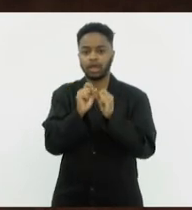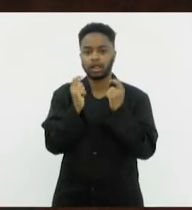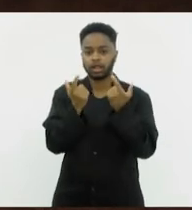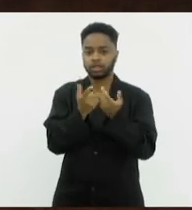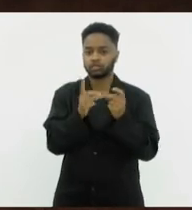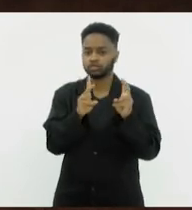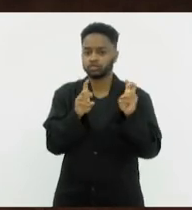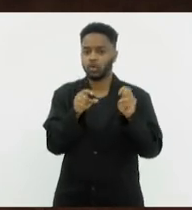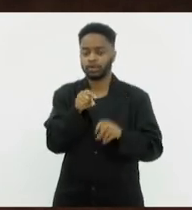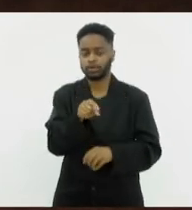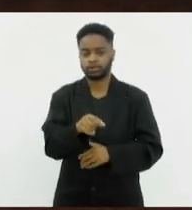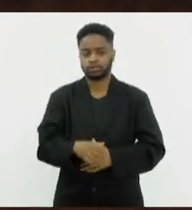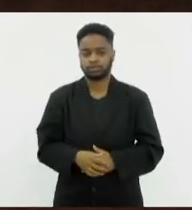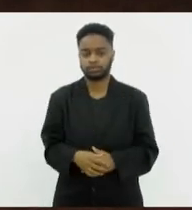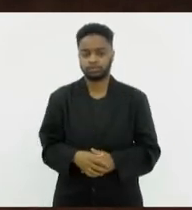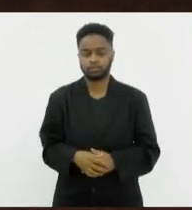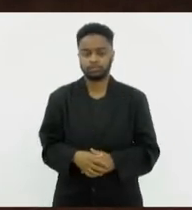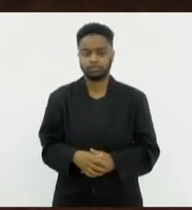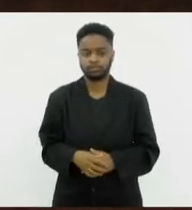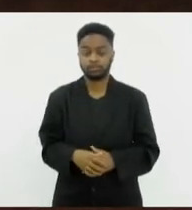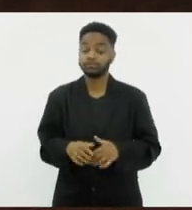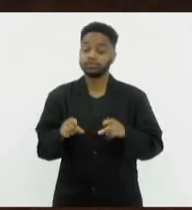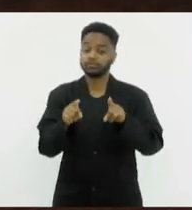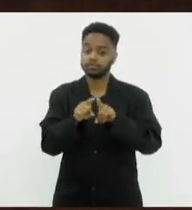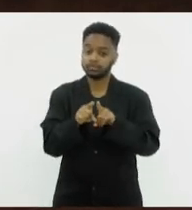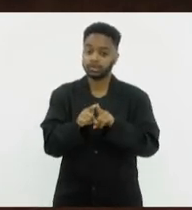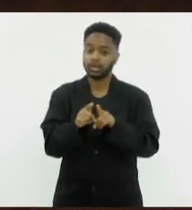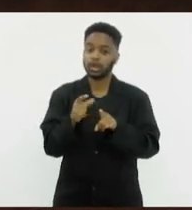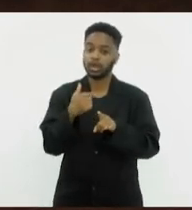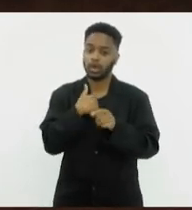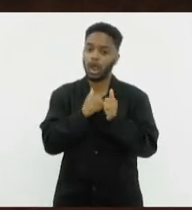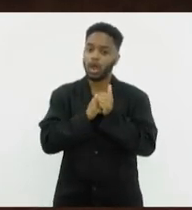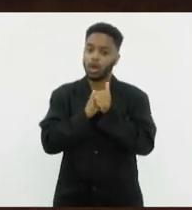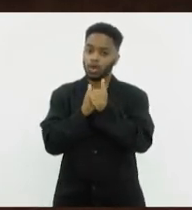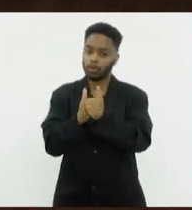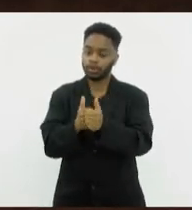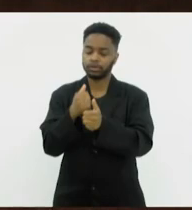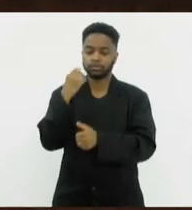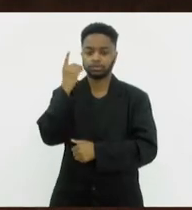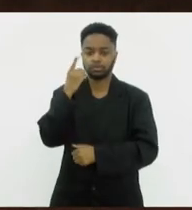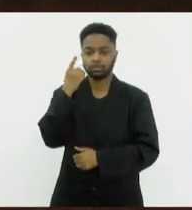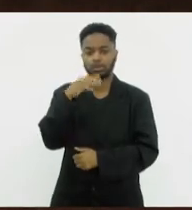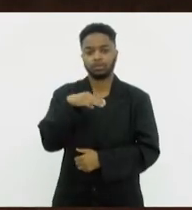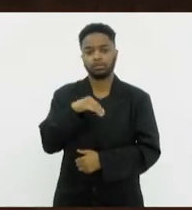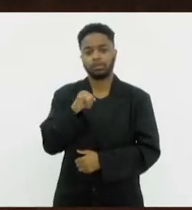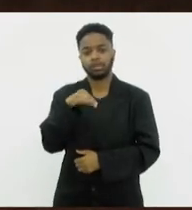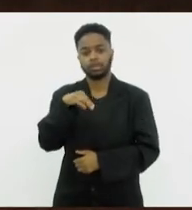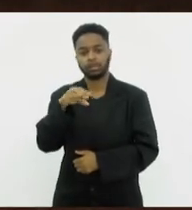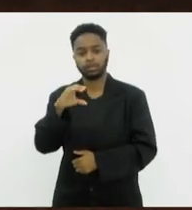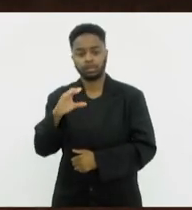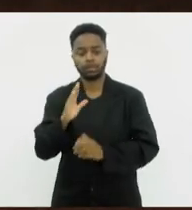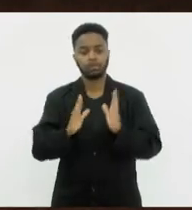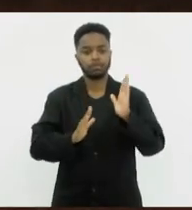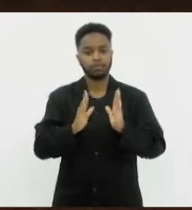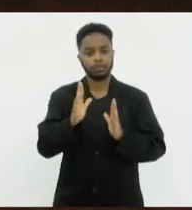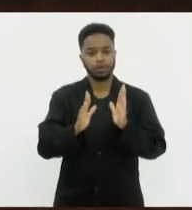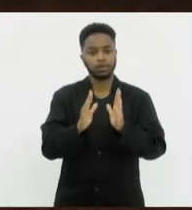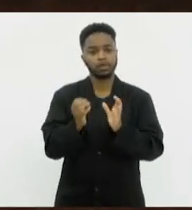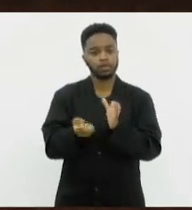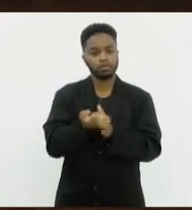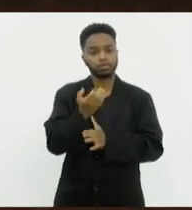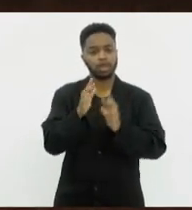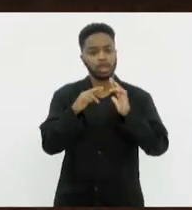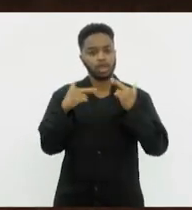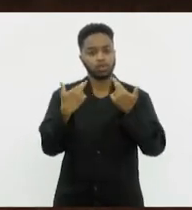esse tema, né? Tive a oportunidade de acompanhar o deputado Carlos Mink quando promoveu uma belíssima